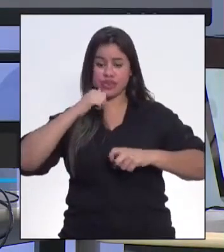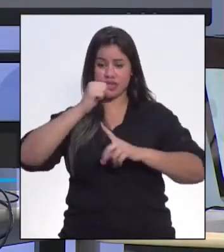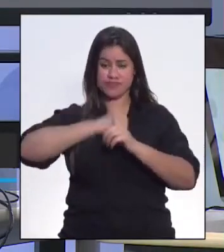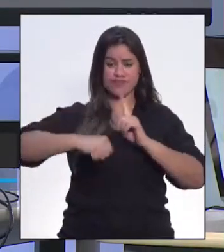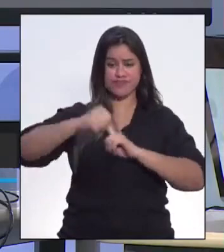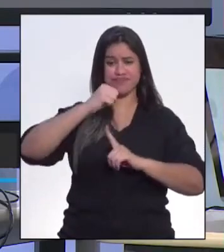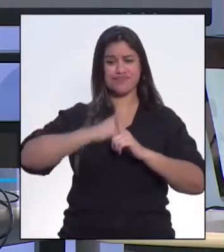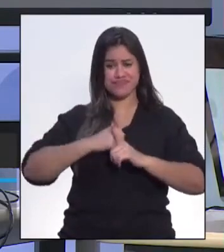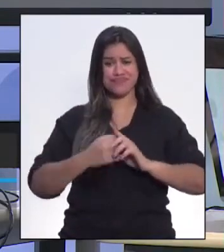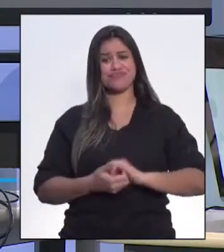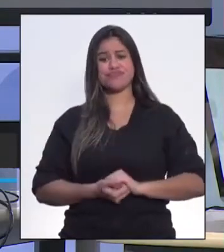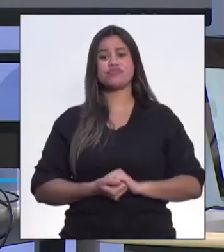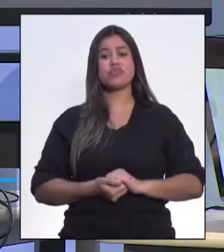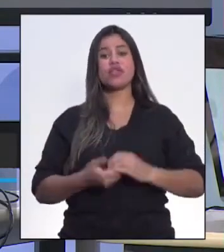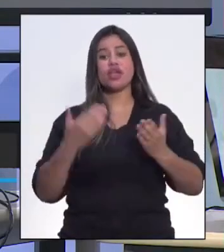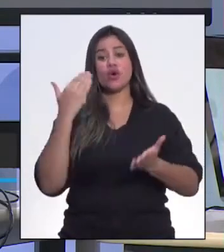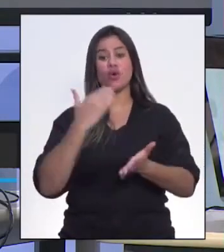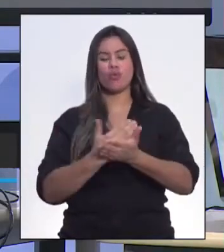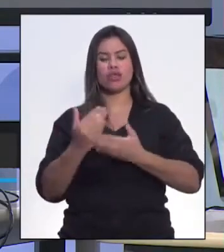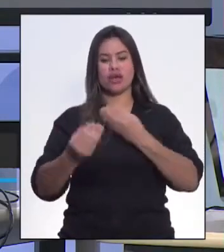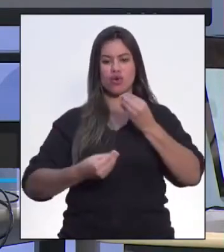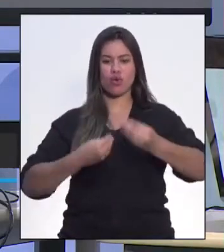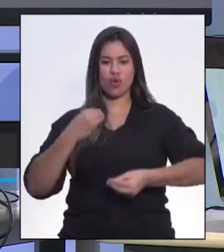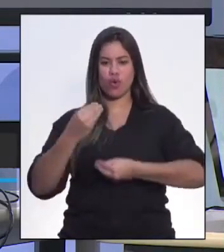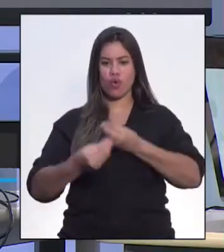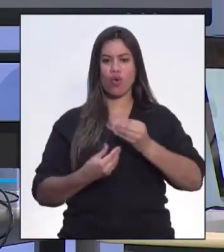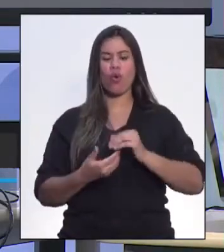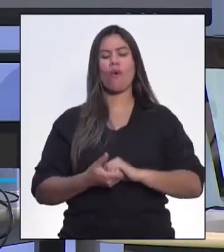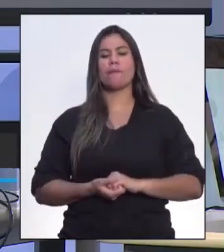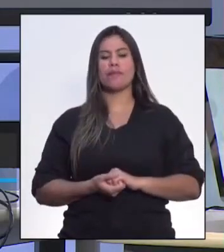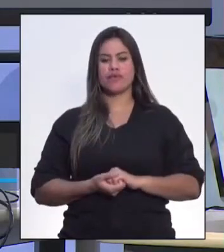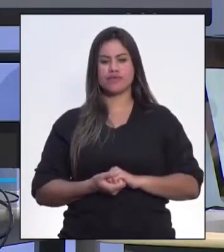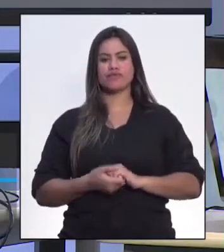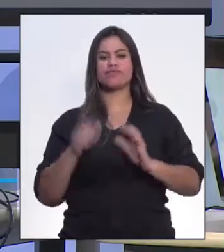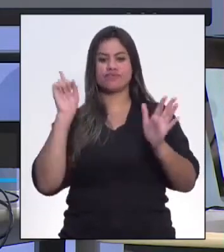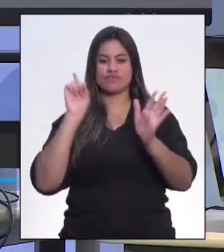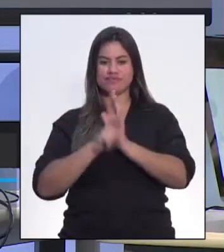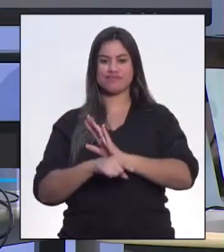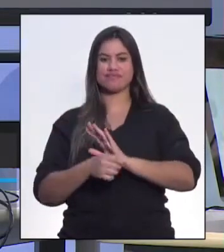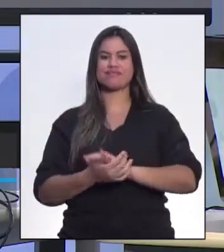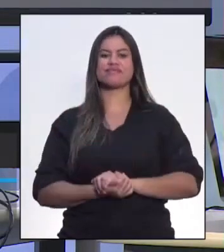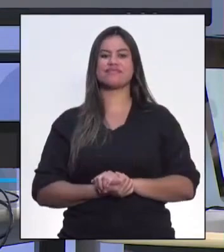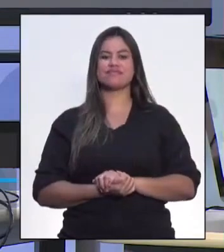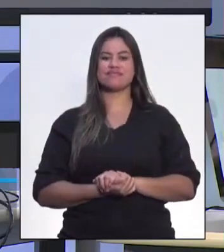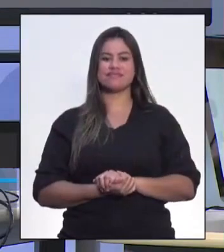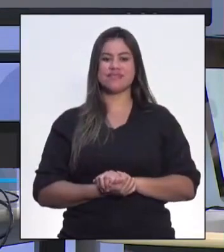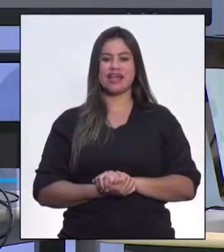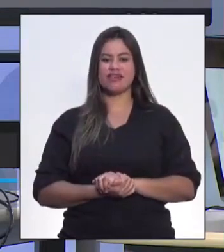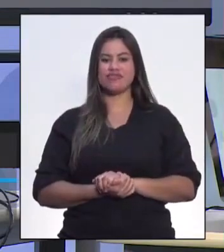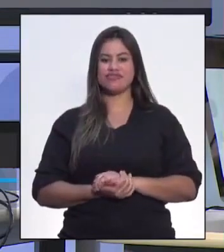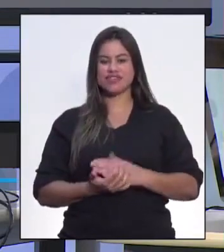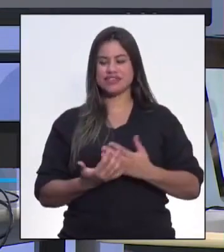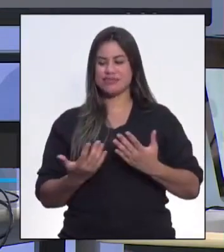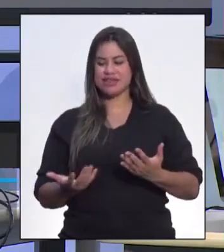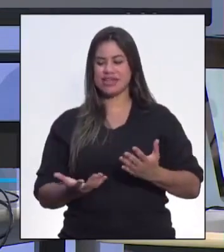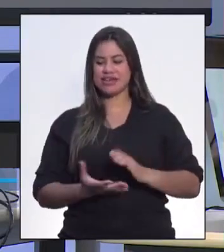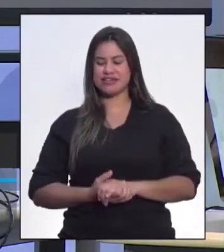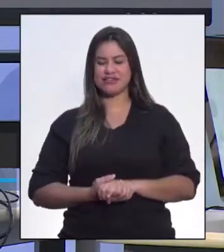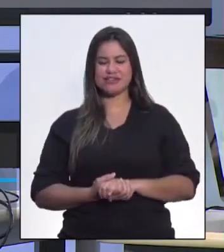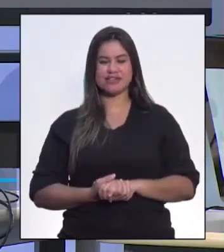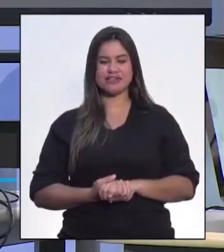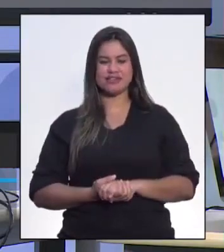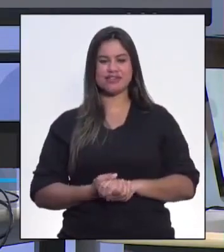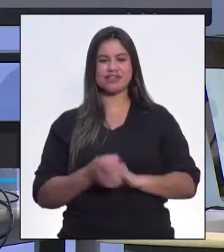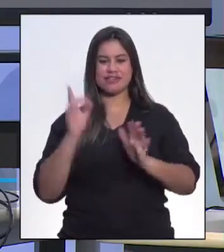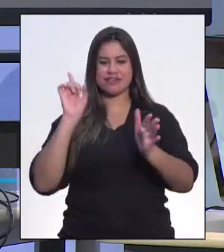E, para isso, nós vamos começar com uma pergunta, né? Uma pergunta para refletirmos juntas. E